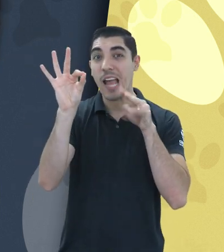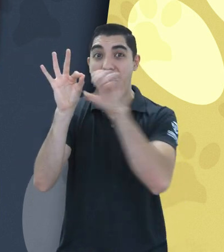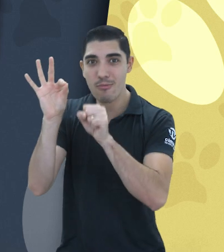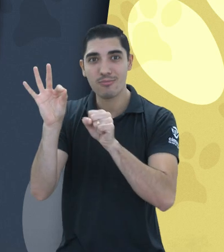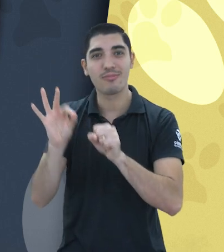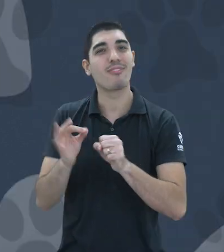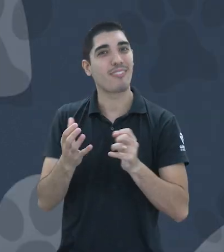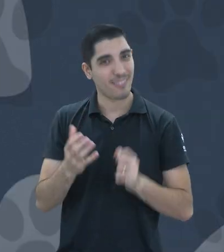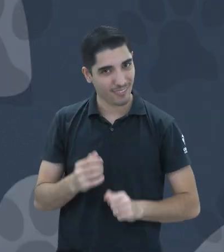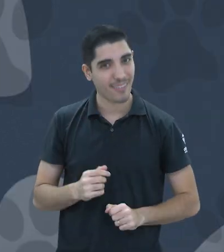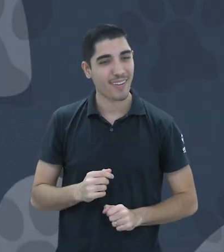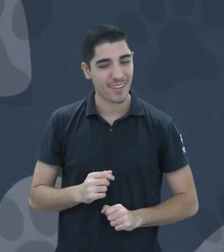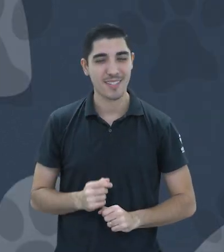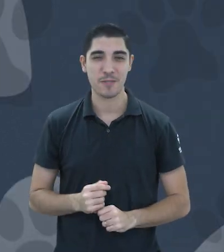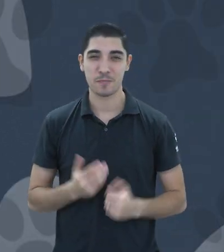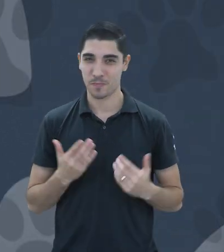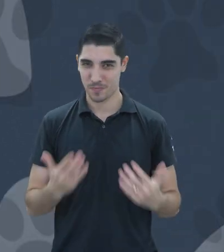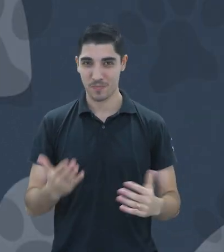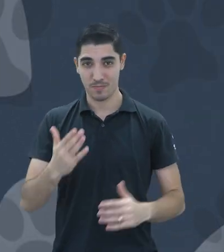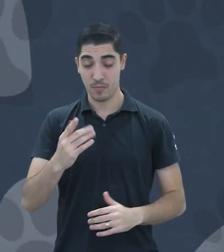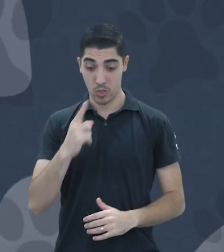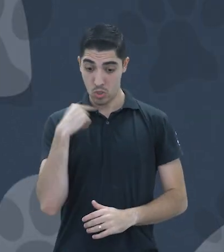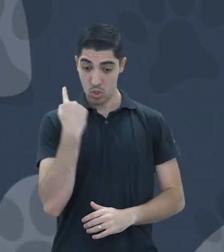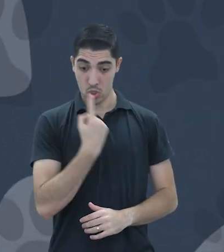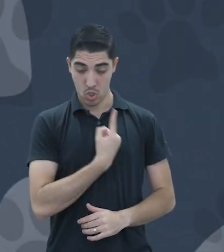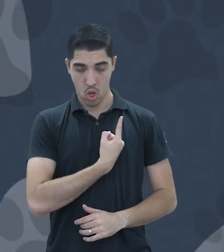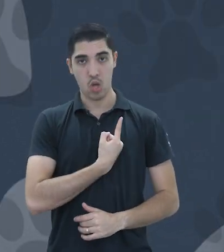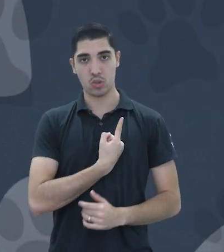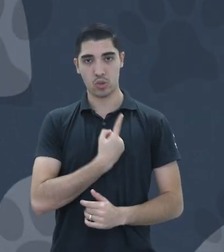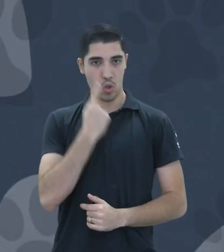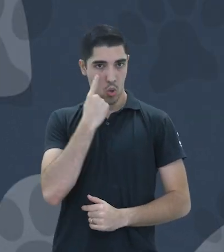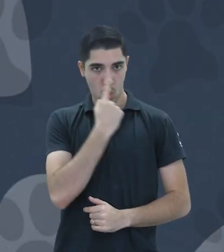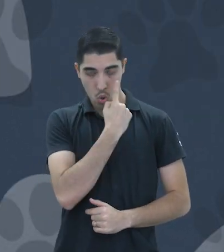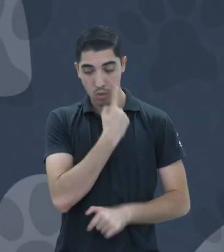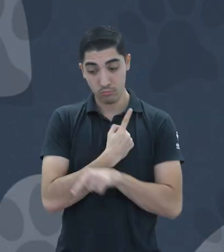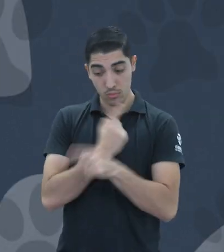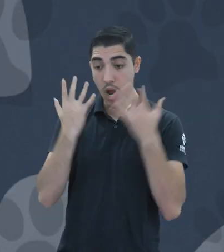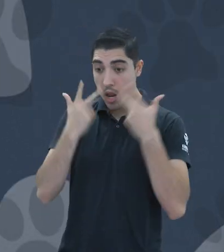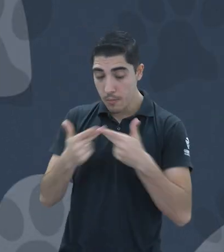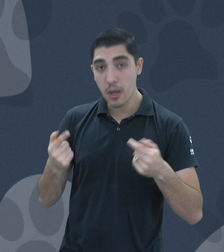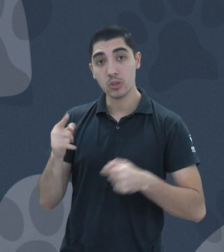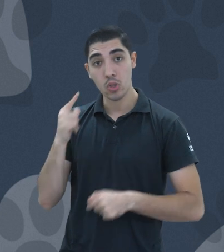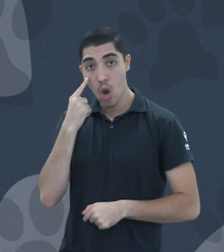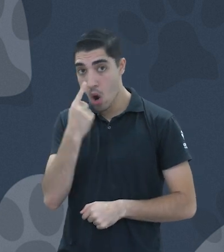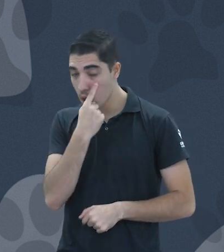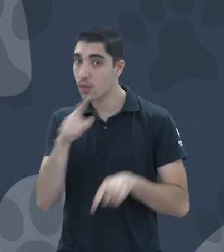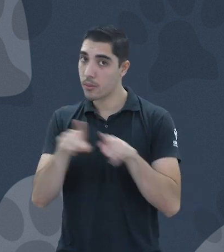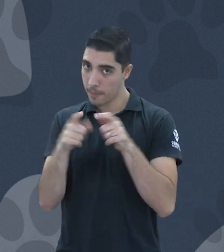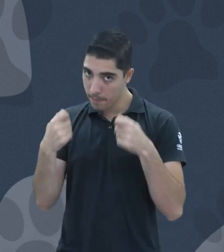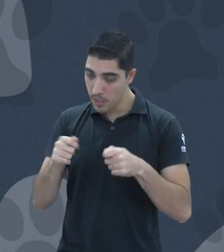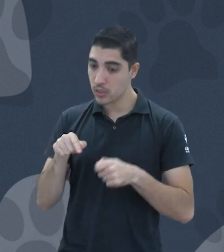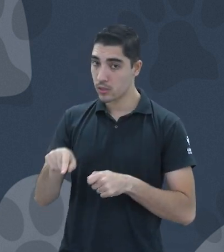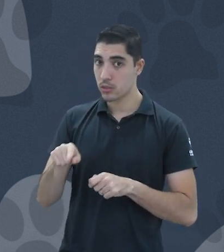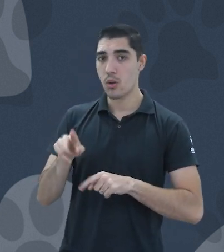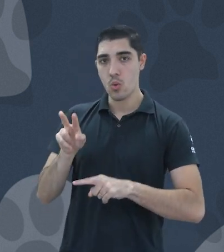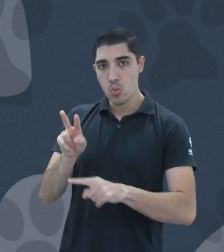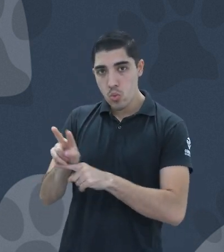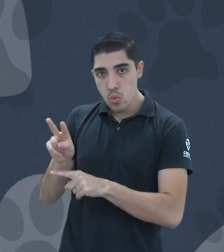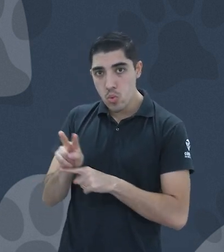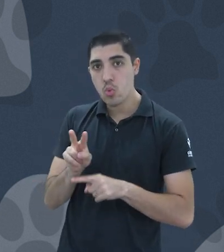bote. Assim como os nossos, os olhos dos pets também são bem sensíveis. Por isso, os